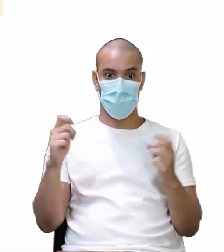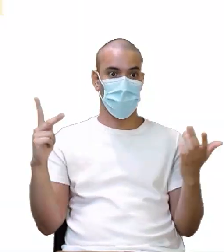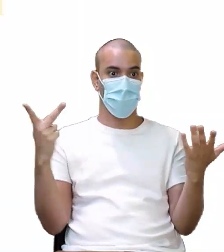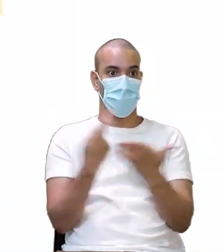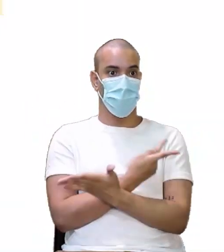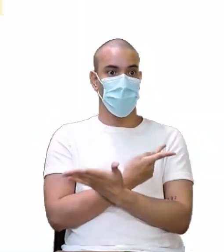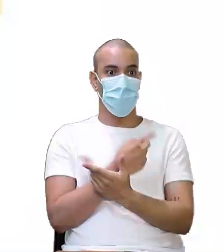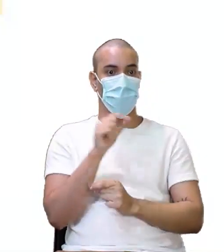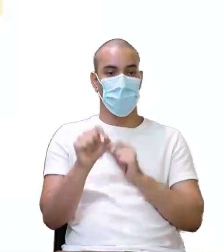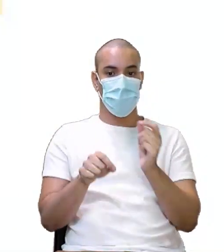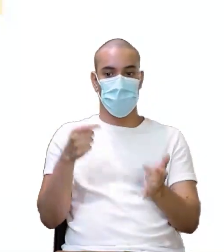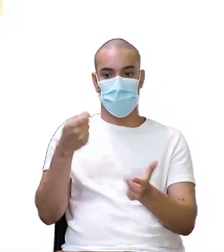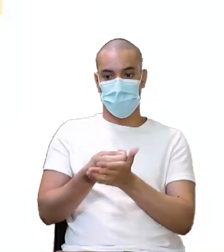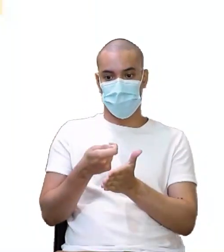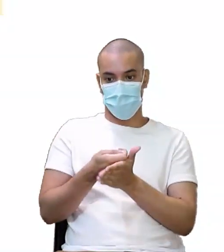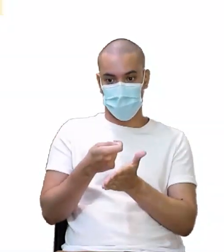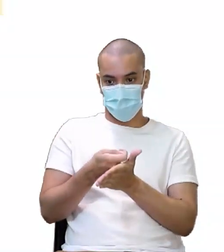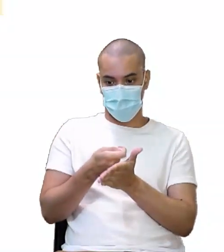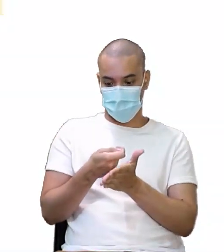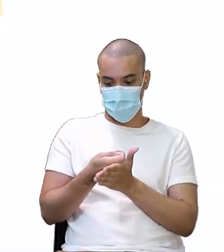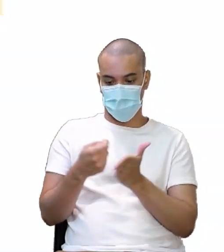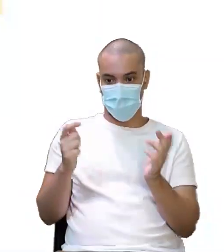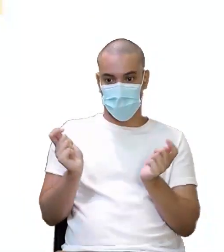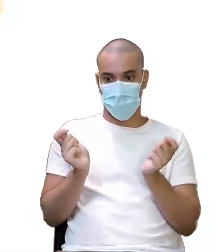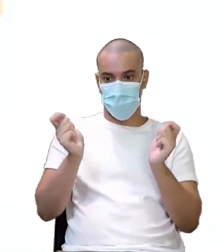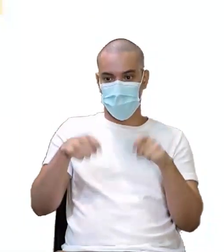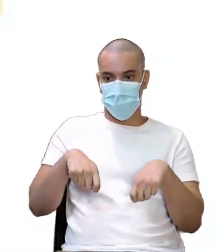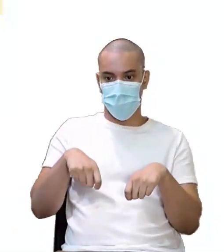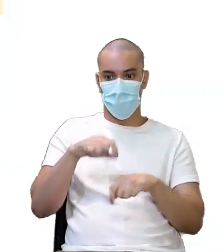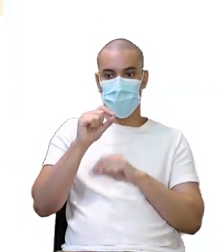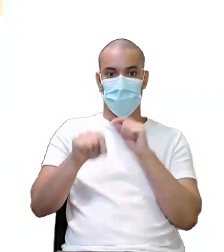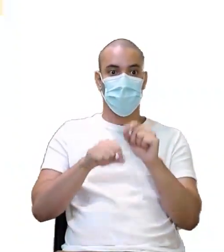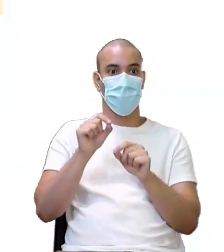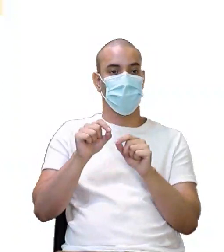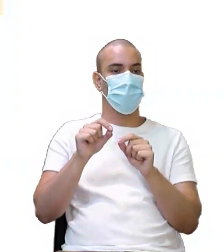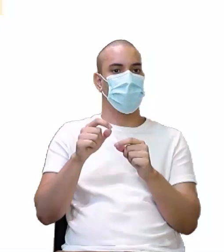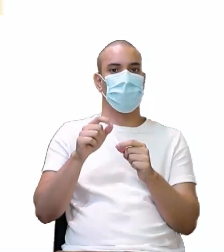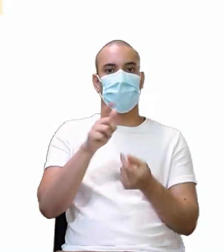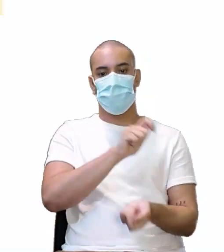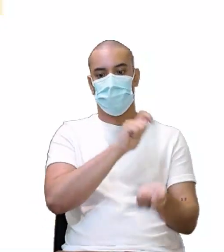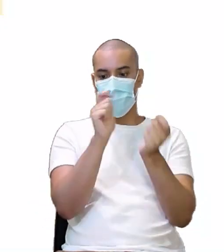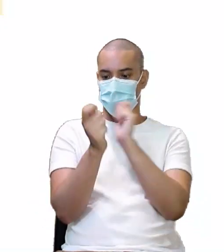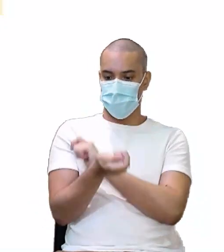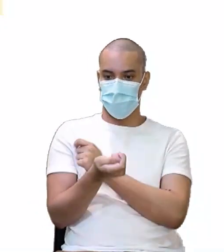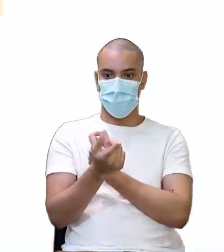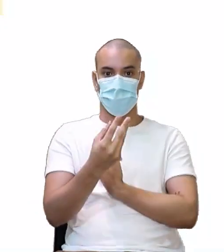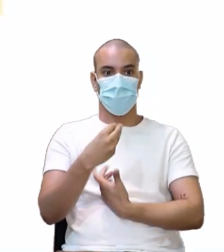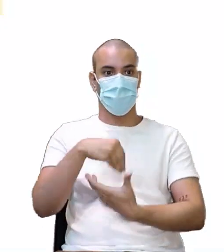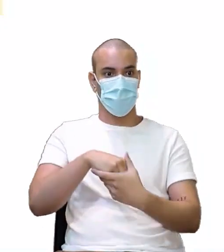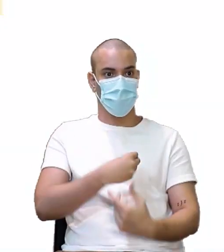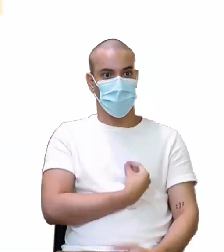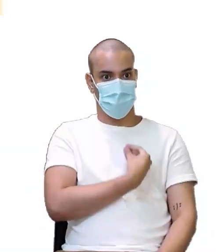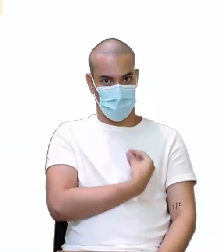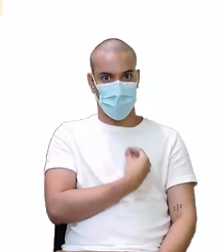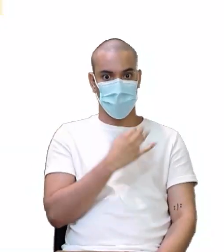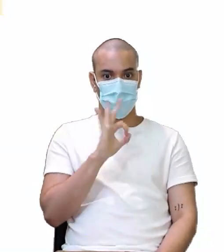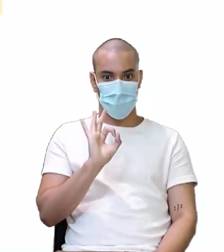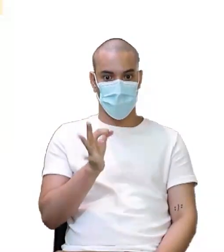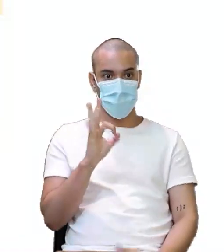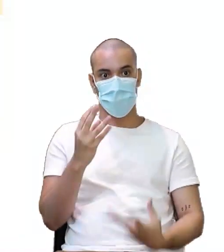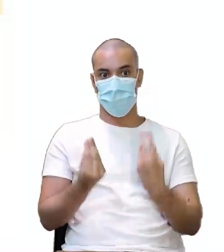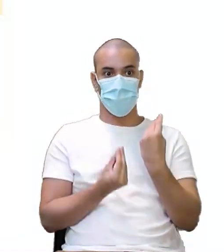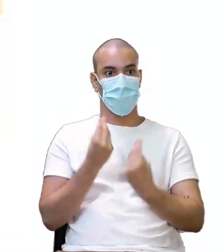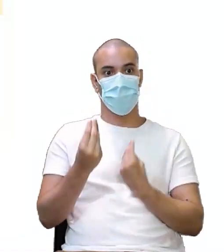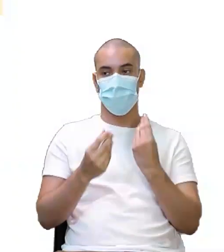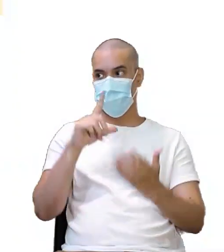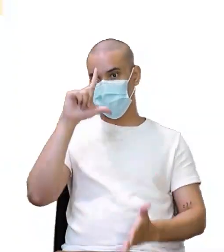assim, exigir, de uma certa forma, uma capacidade de adaptação dos seres vivos